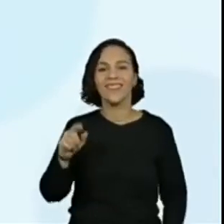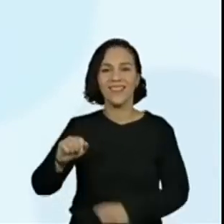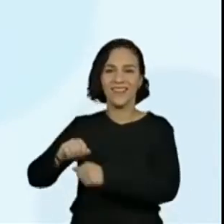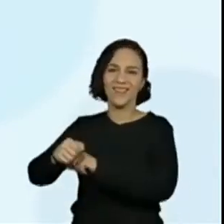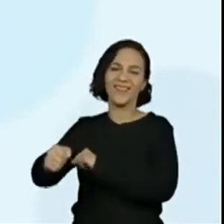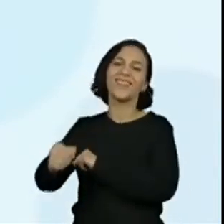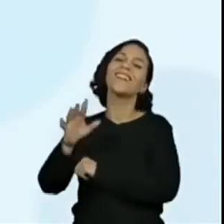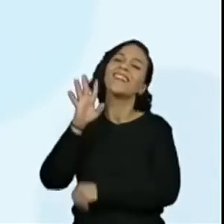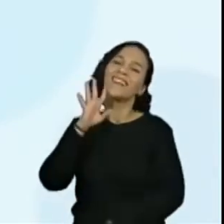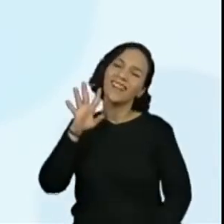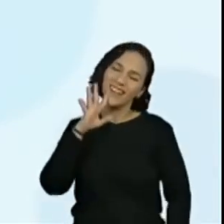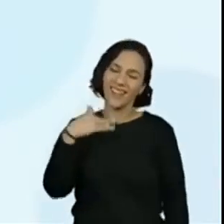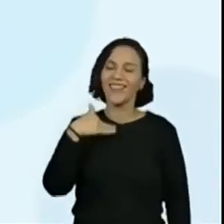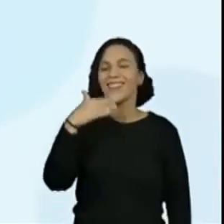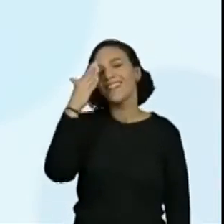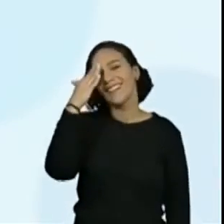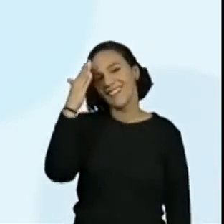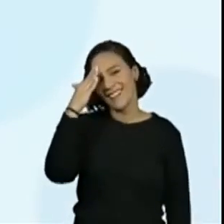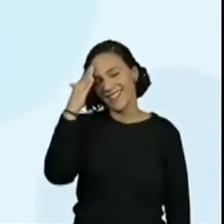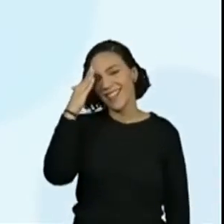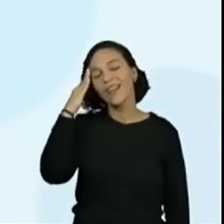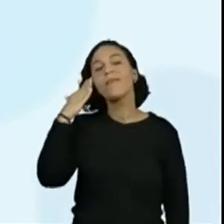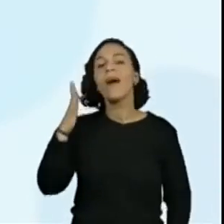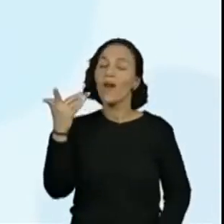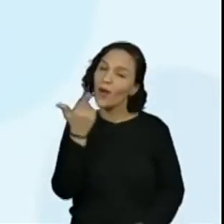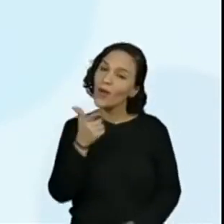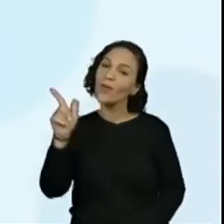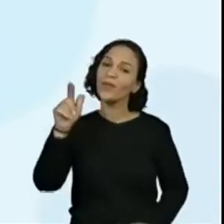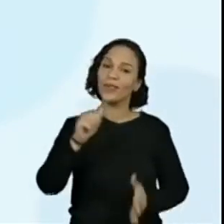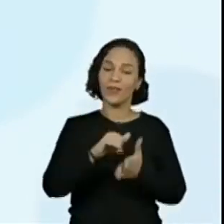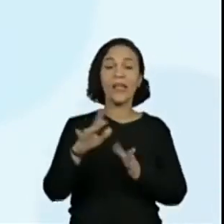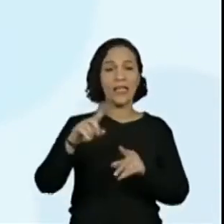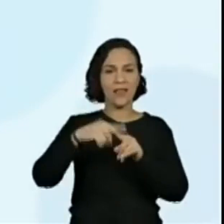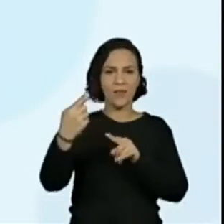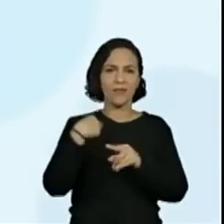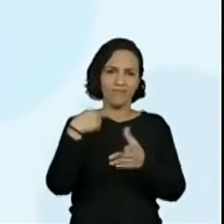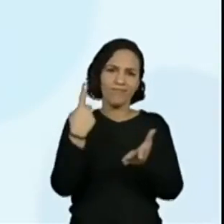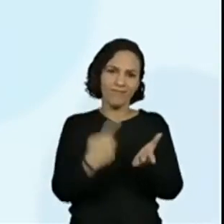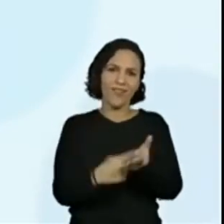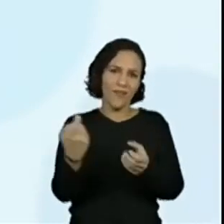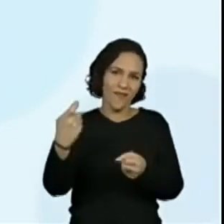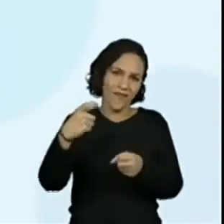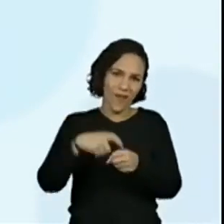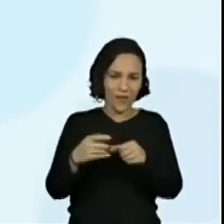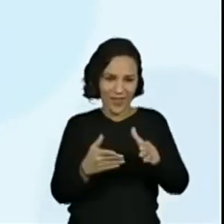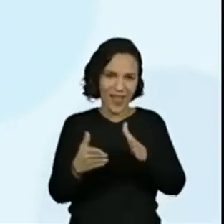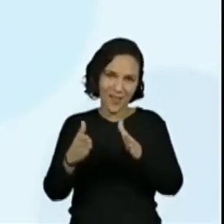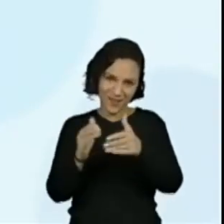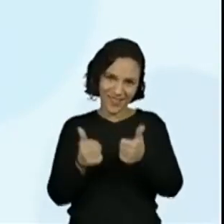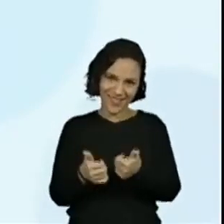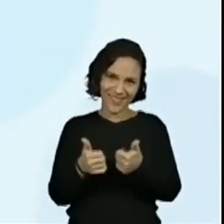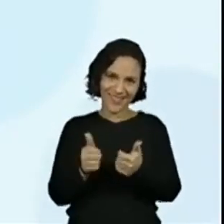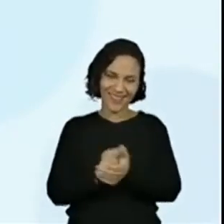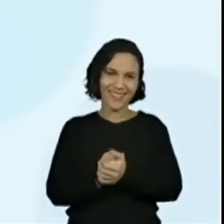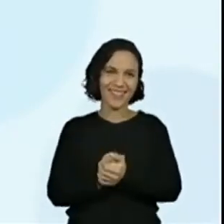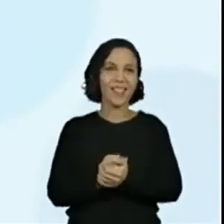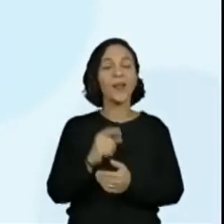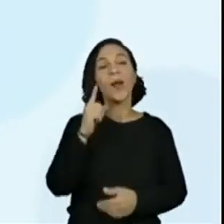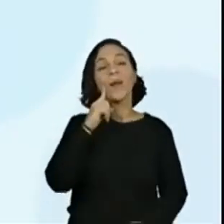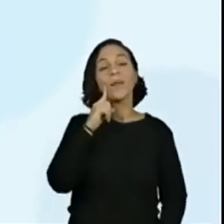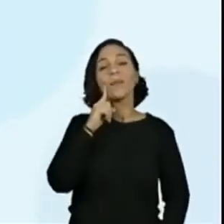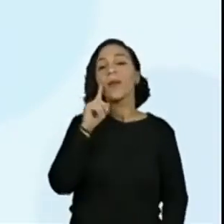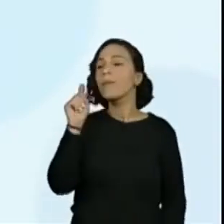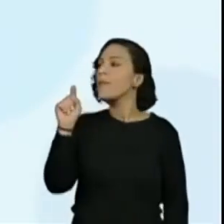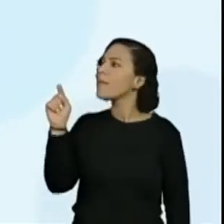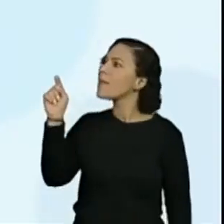que é gostoso mesmo, né? Sim, mas já estão aparecendo algumas respostas. Prometo voltar aí com esse mapinha. 5! Emanuel,